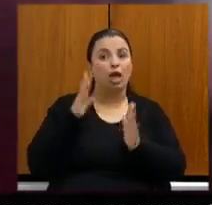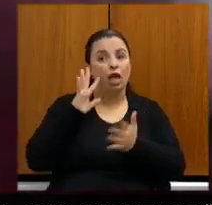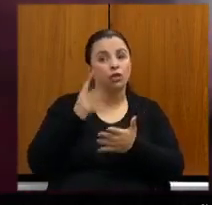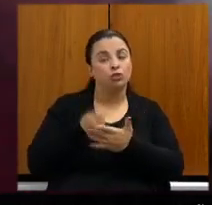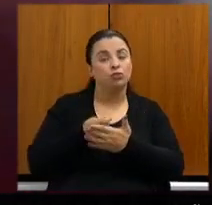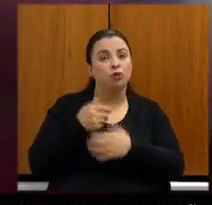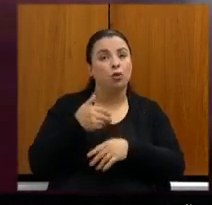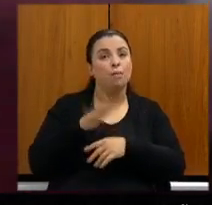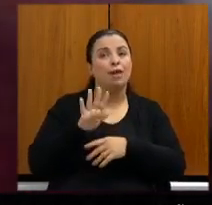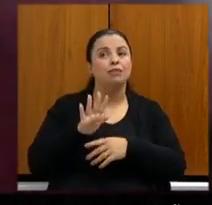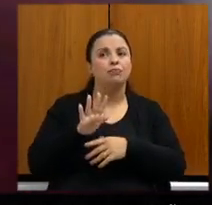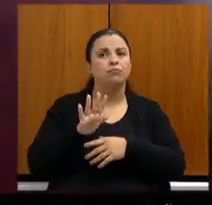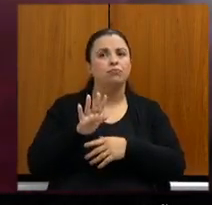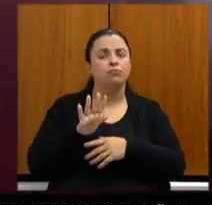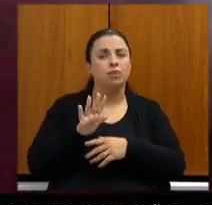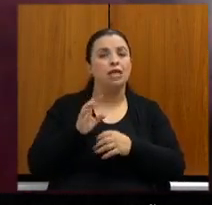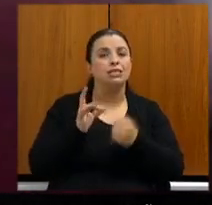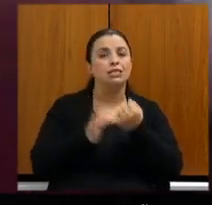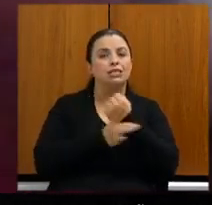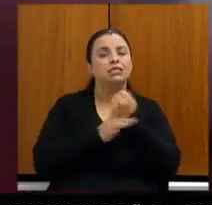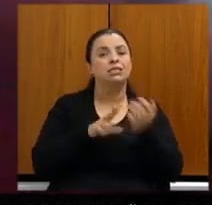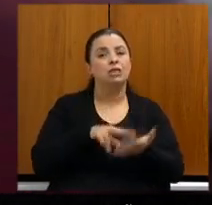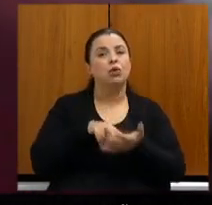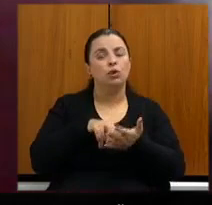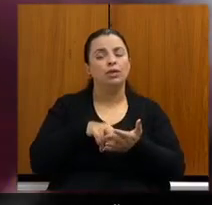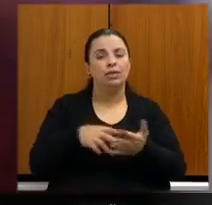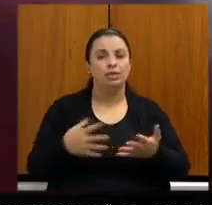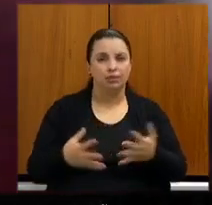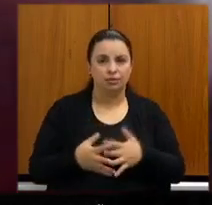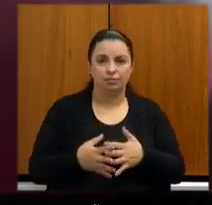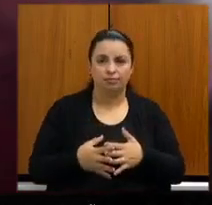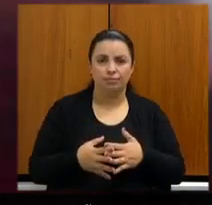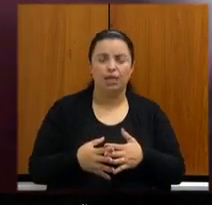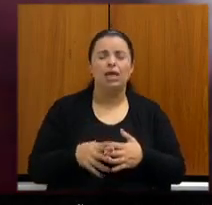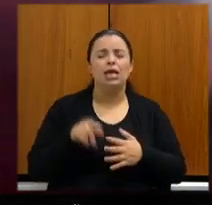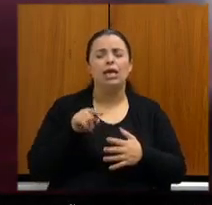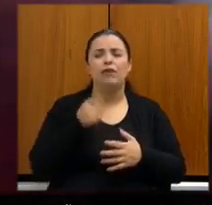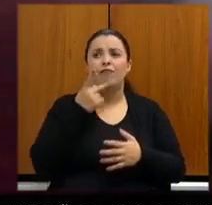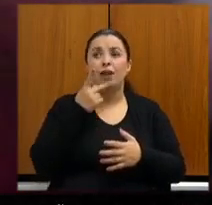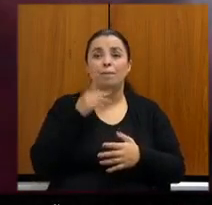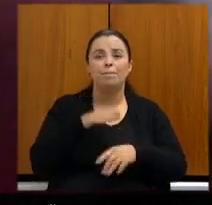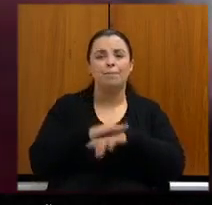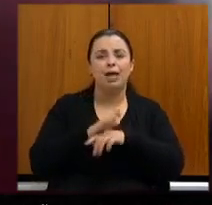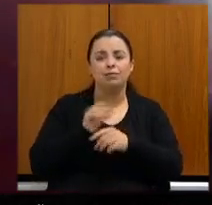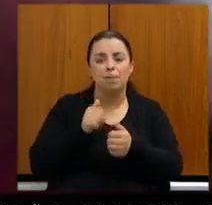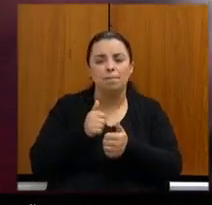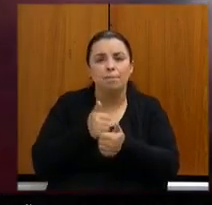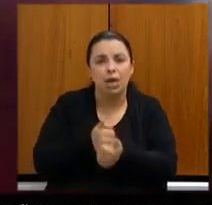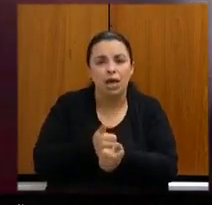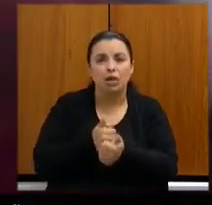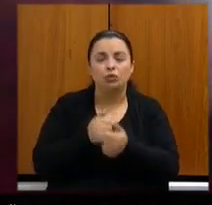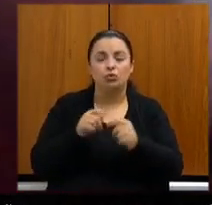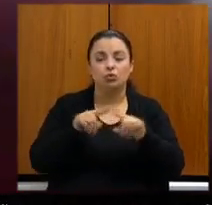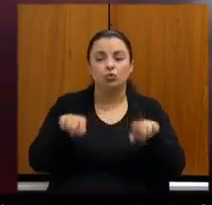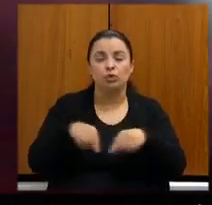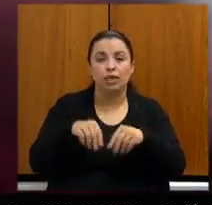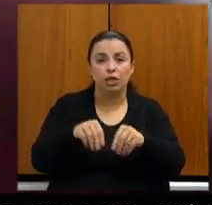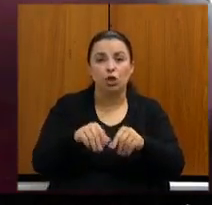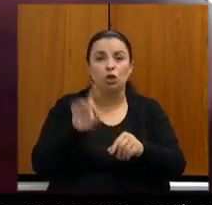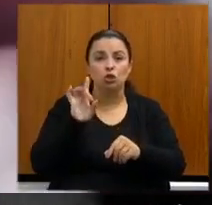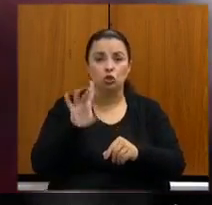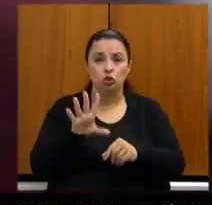a Deus né E quando eu falo de ser mais próxima do território eu não me refiro apenas dar uma proximidade